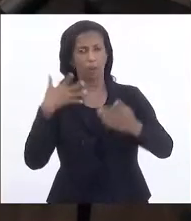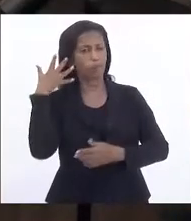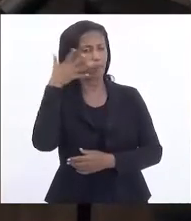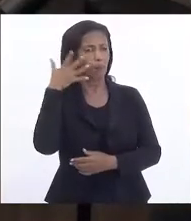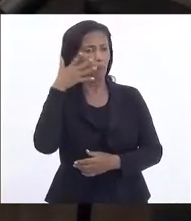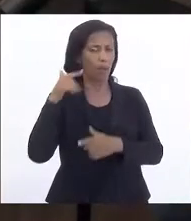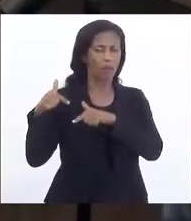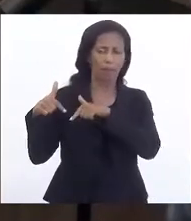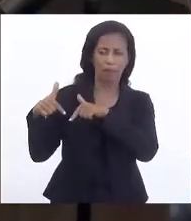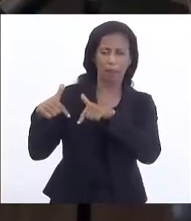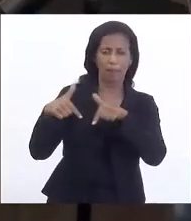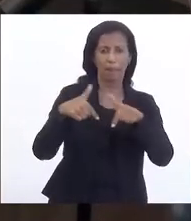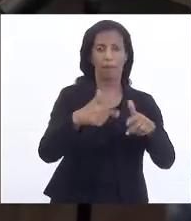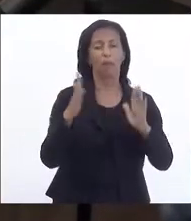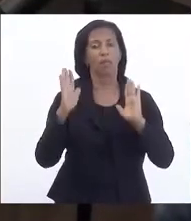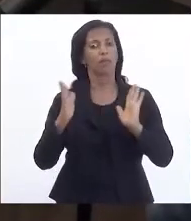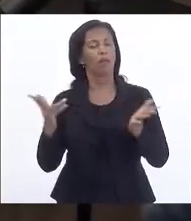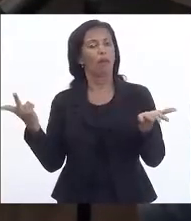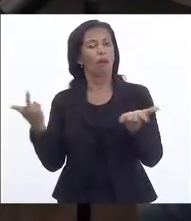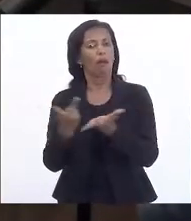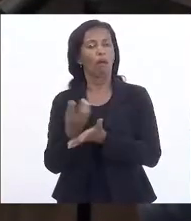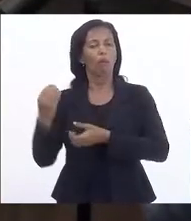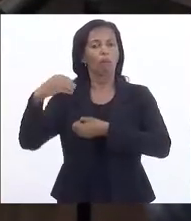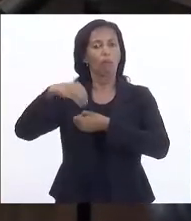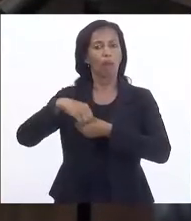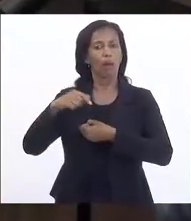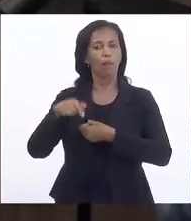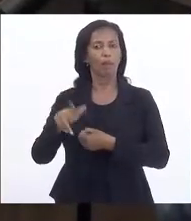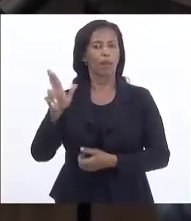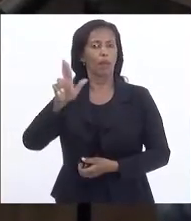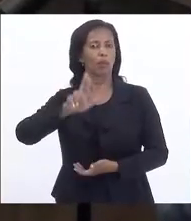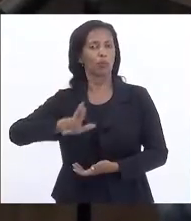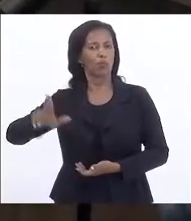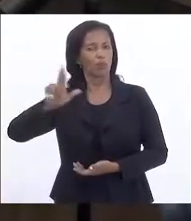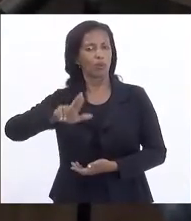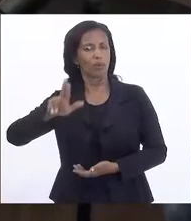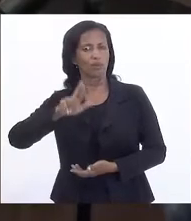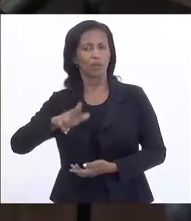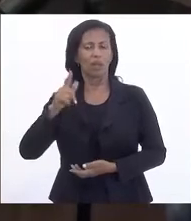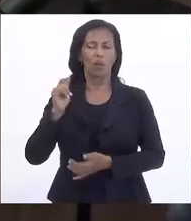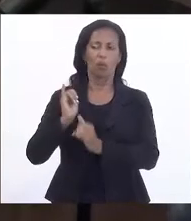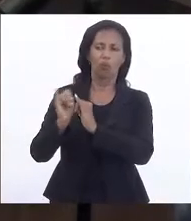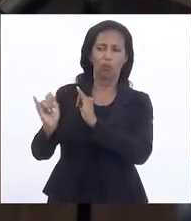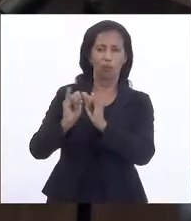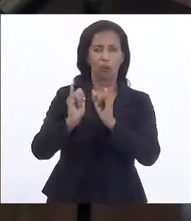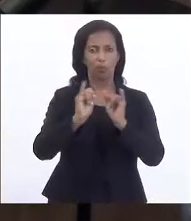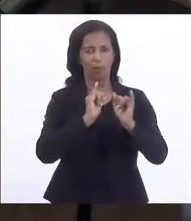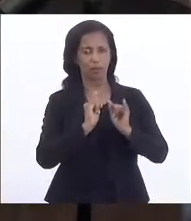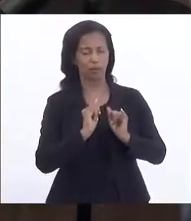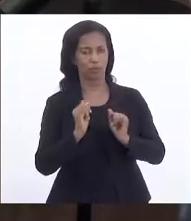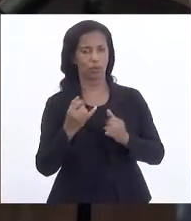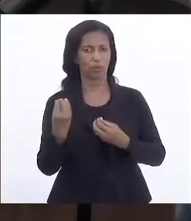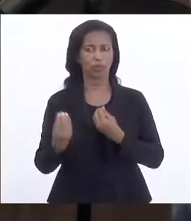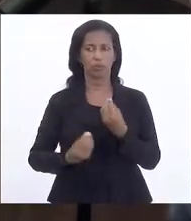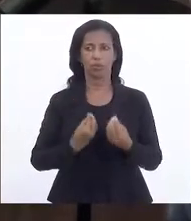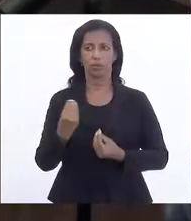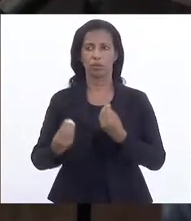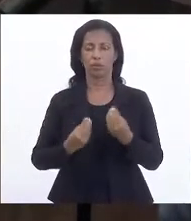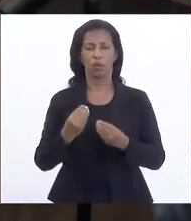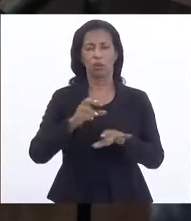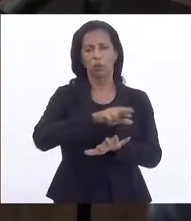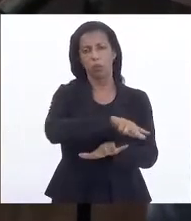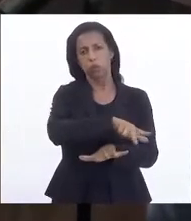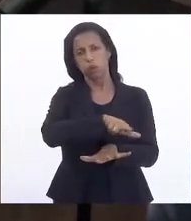ações que vem sendo implementadas pela universidade com levantamento de dados com uma